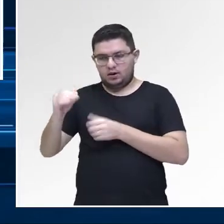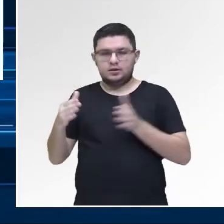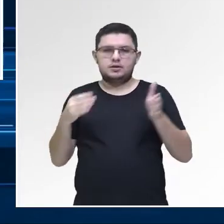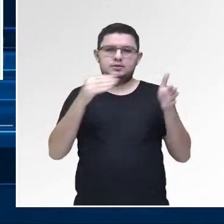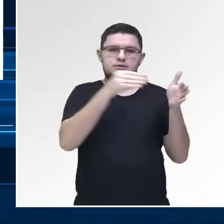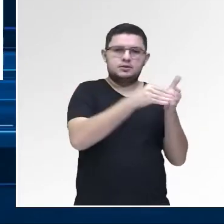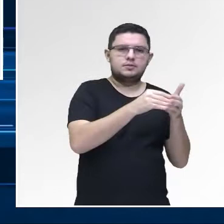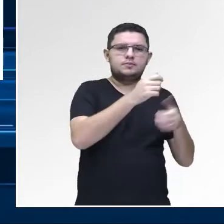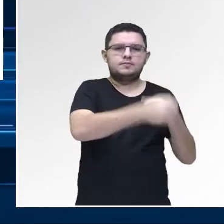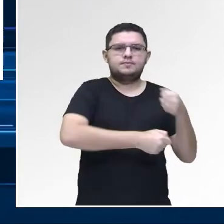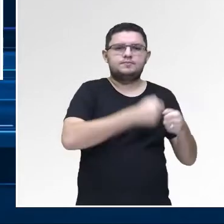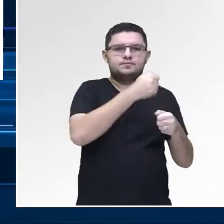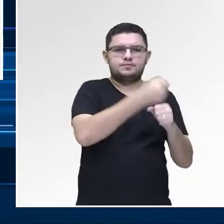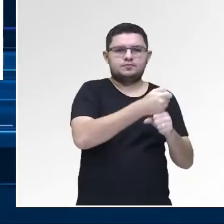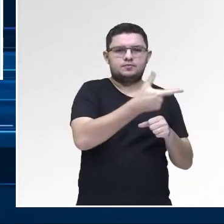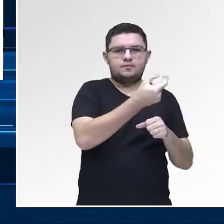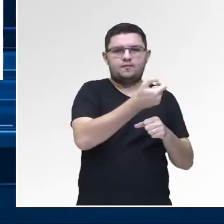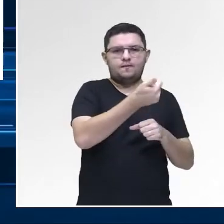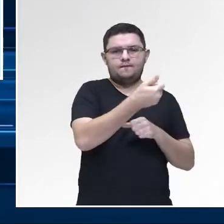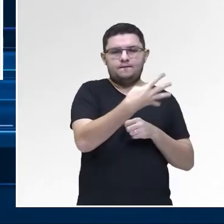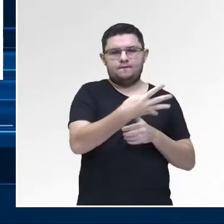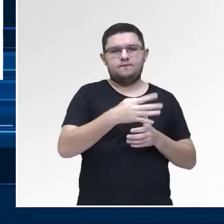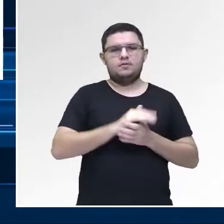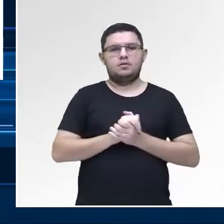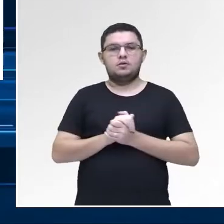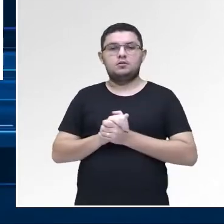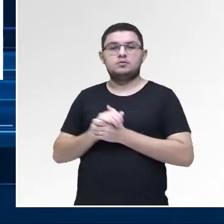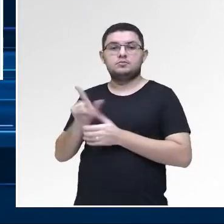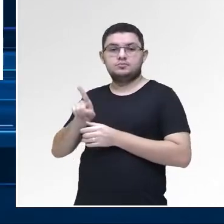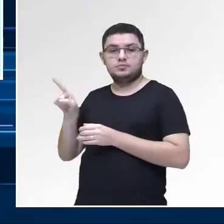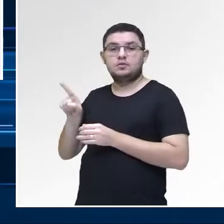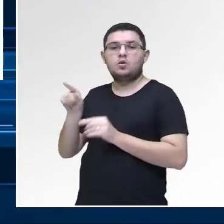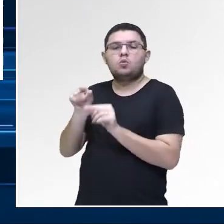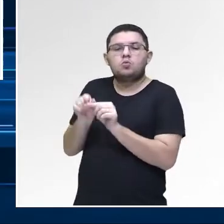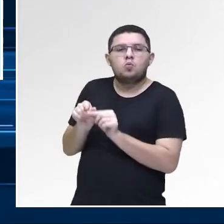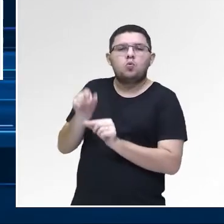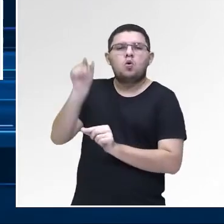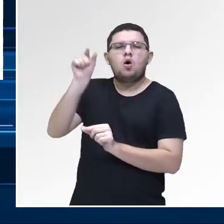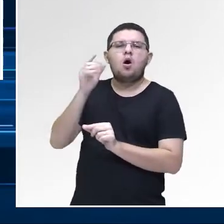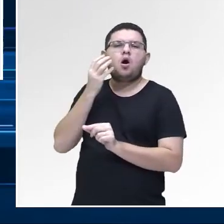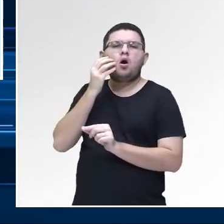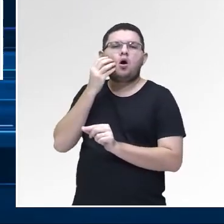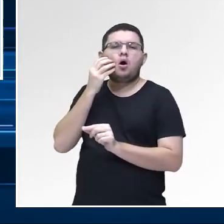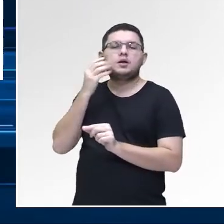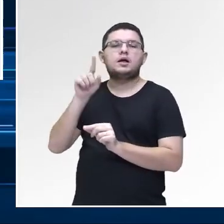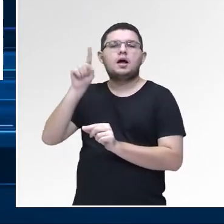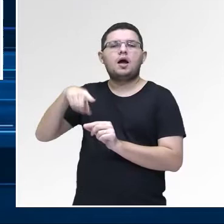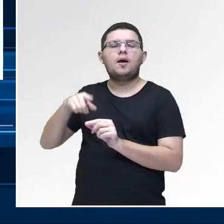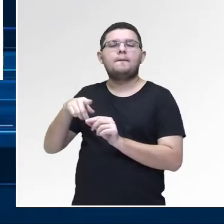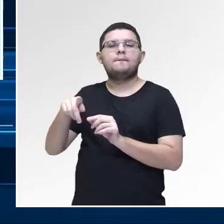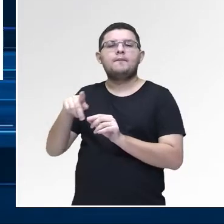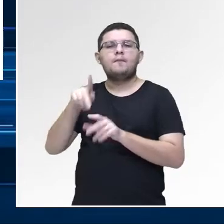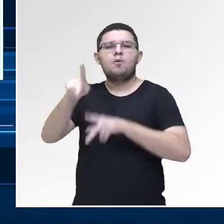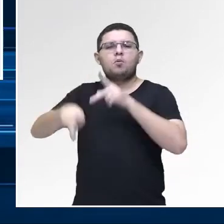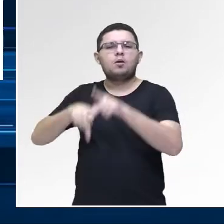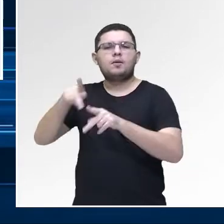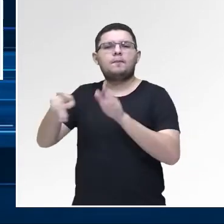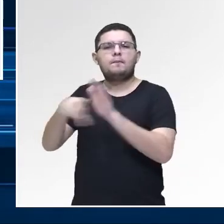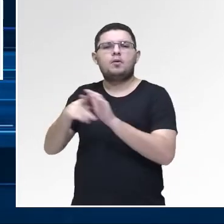população urbana, né? Em verde, população rural,